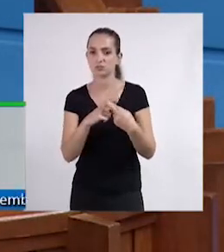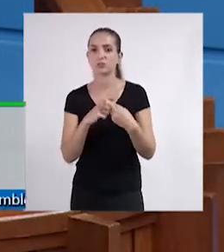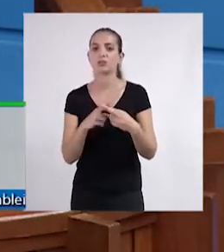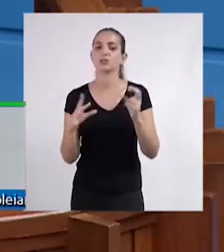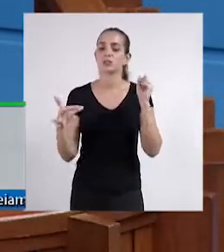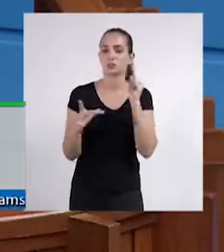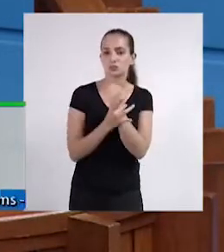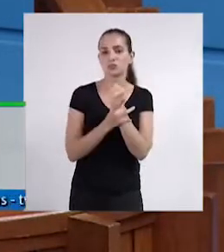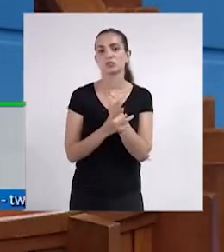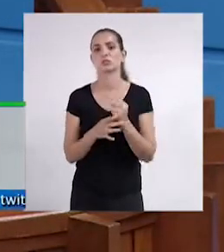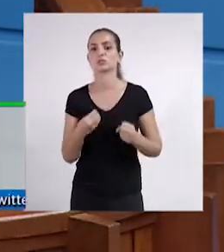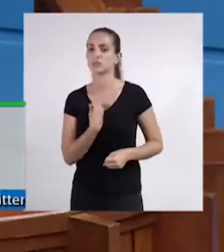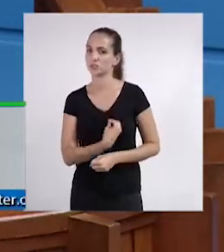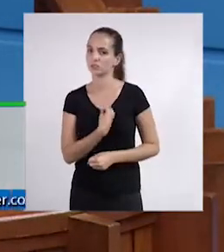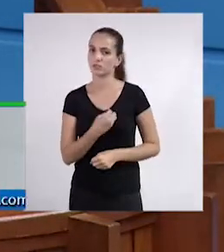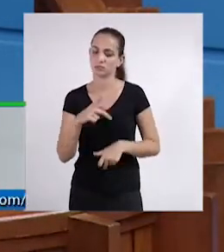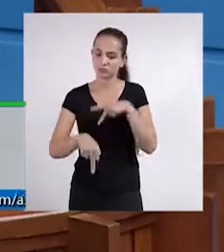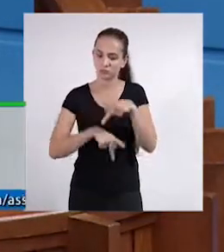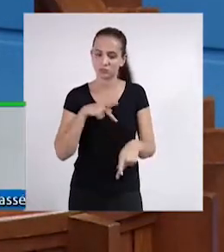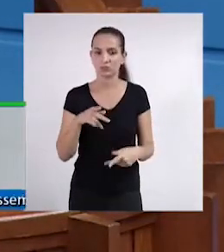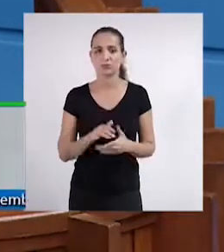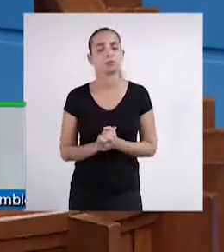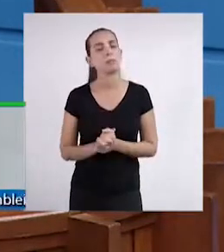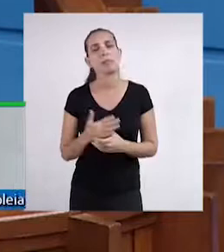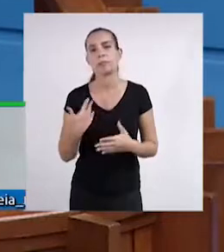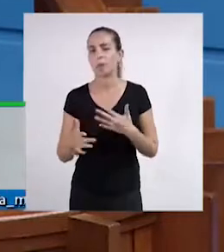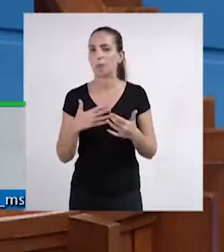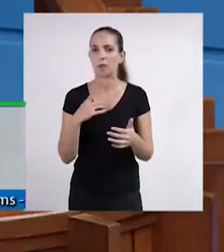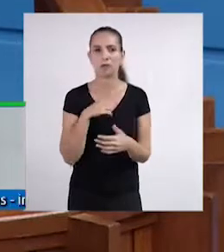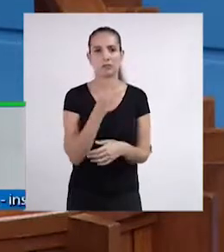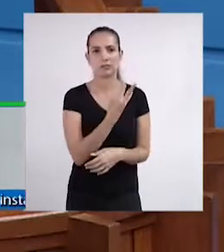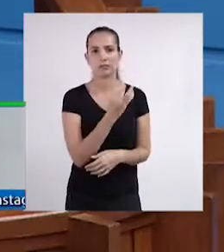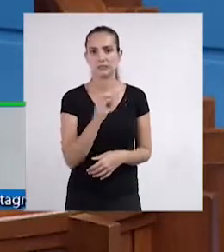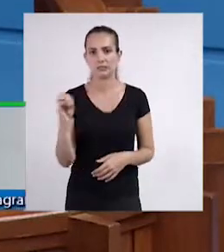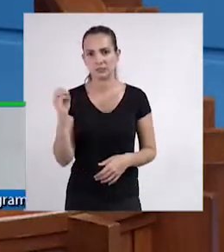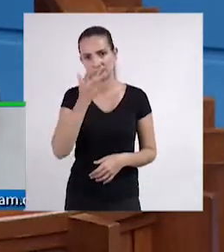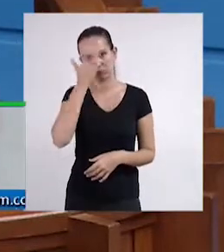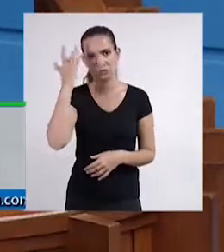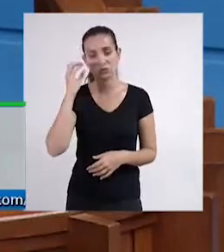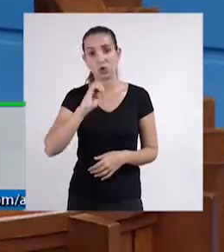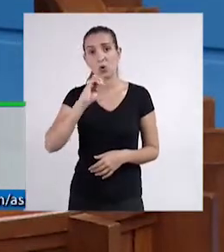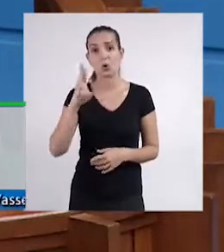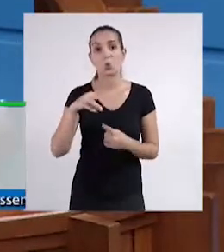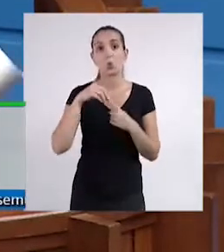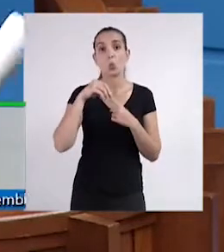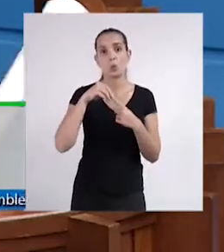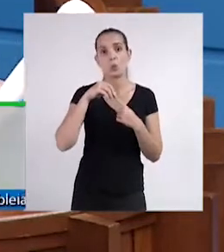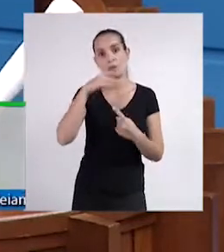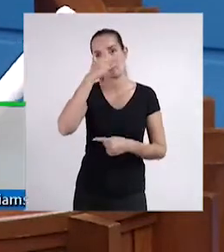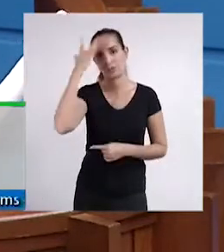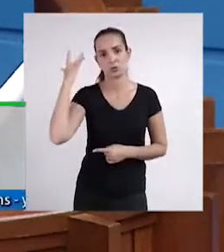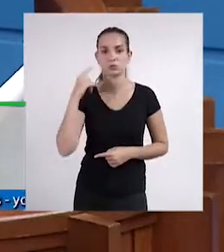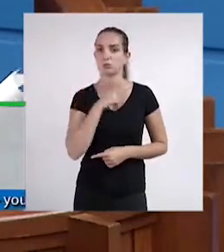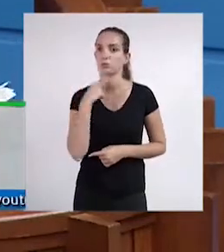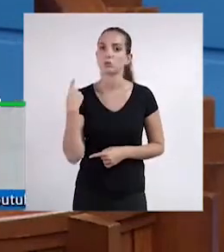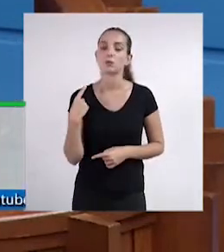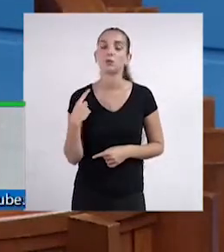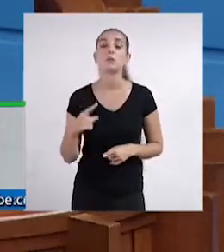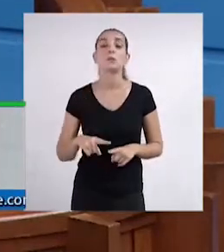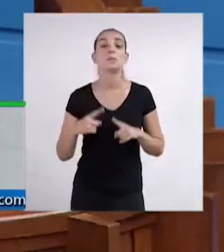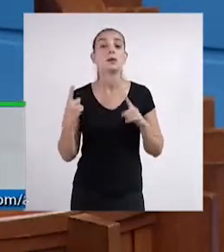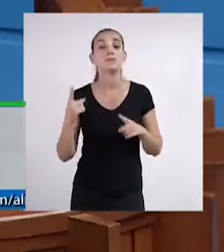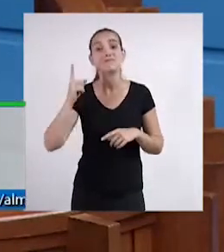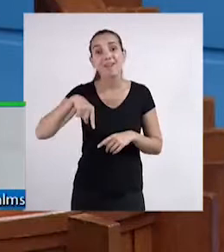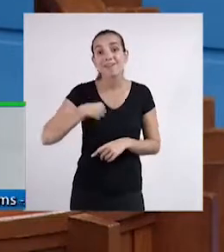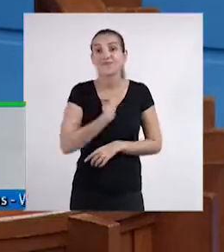das pessoas. Não importa se são 300 vidas ou uma vida. Não interessa, trata-se de